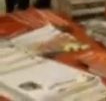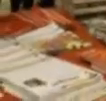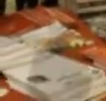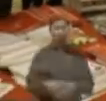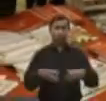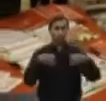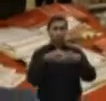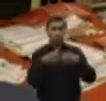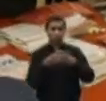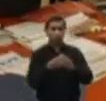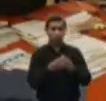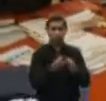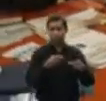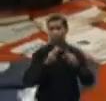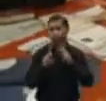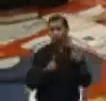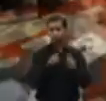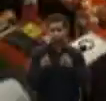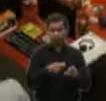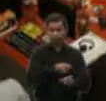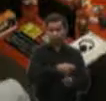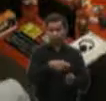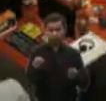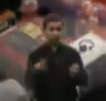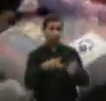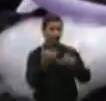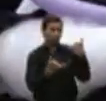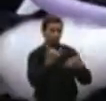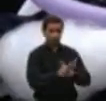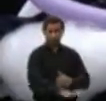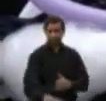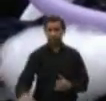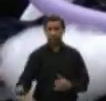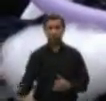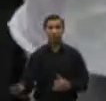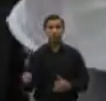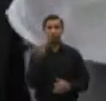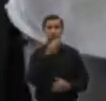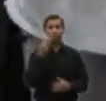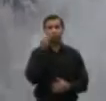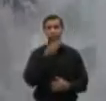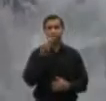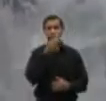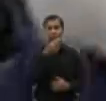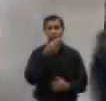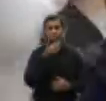No mutirão, teve distribuição de materiais informativos, brincadeiras com as crianças, algodão